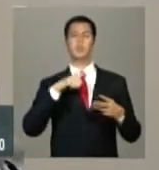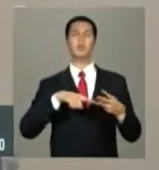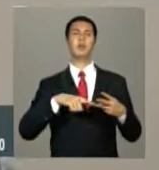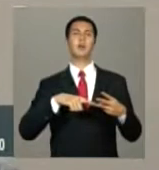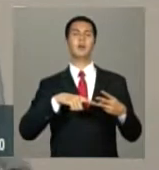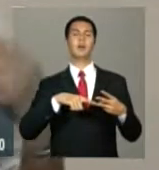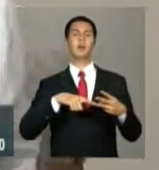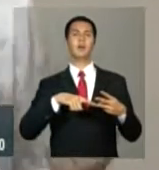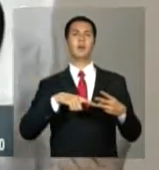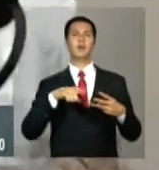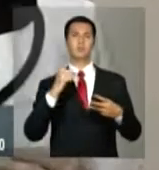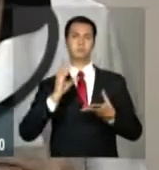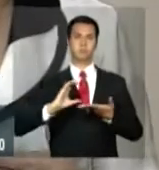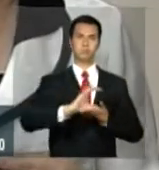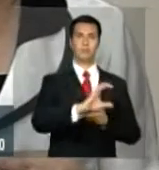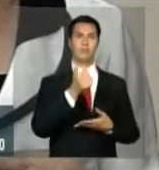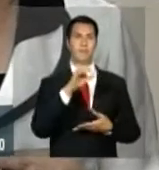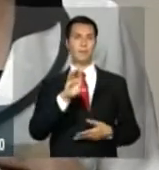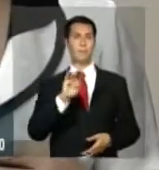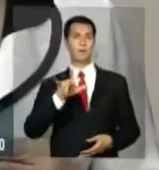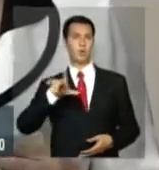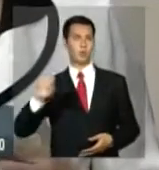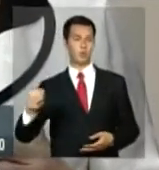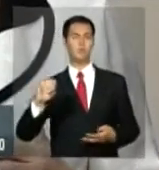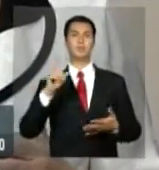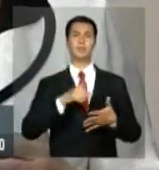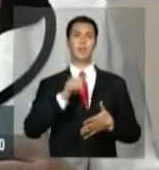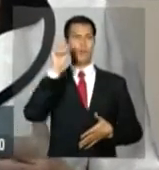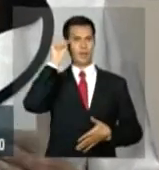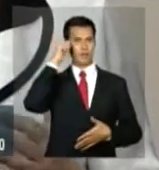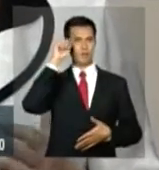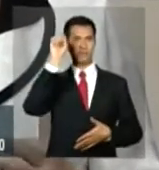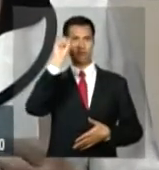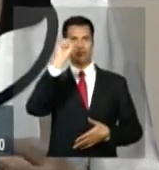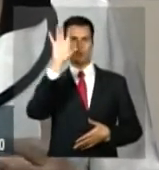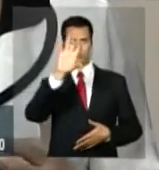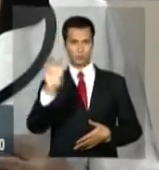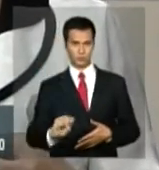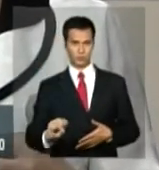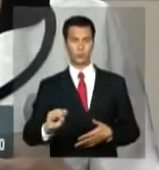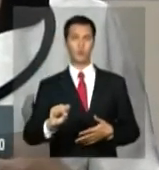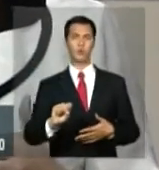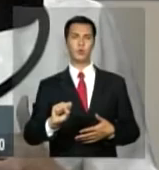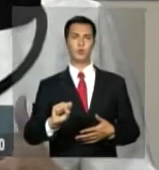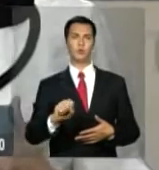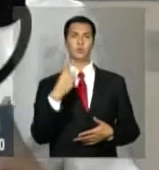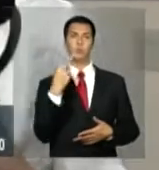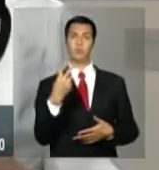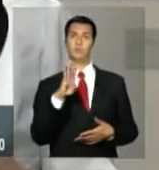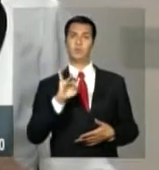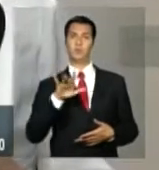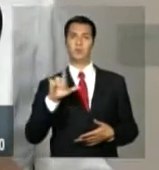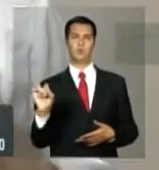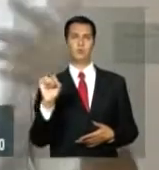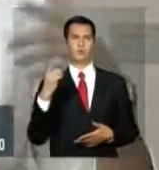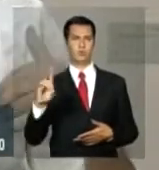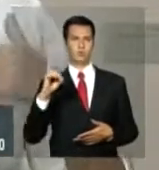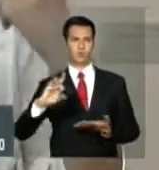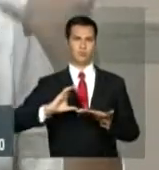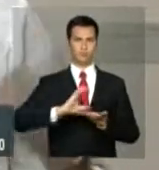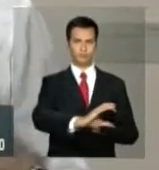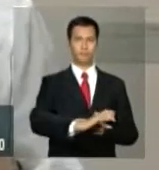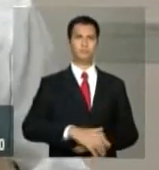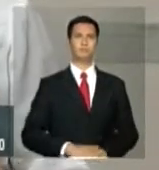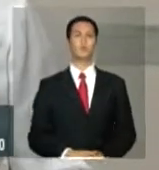bilhões. Isso faz parte de uma proposta que foi feita na